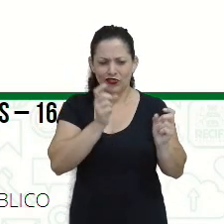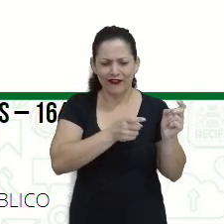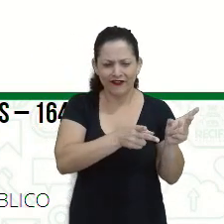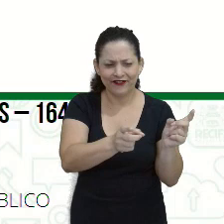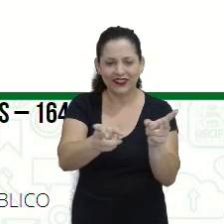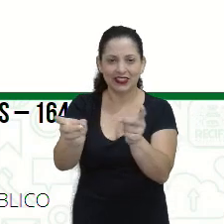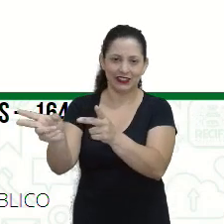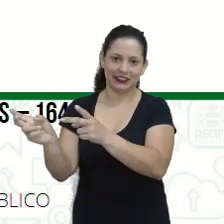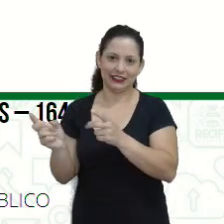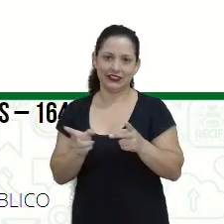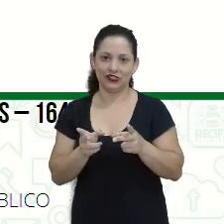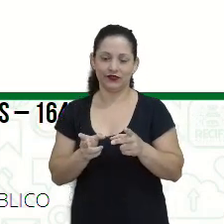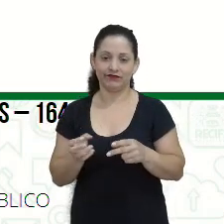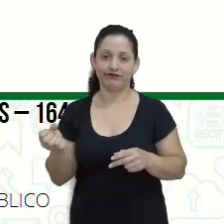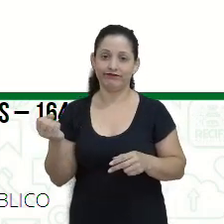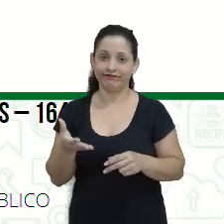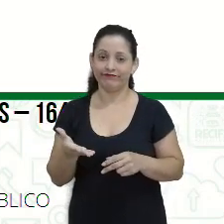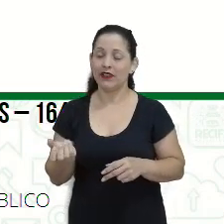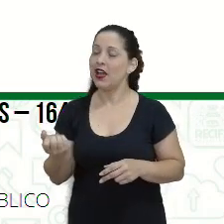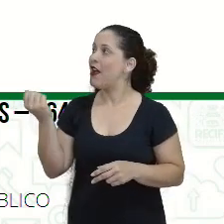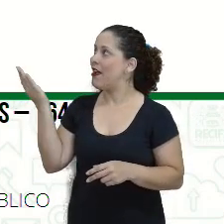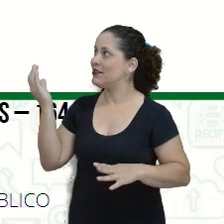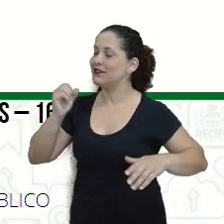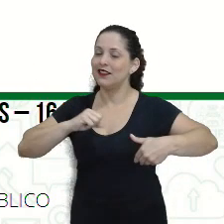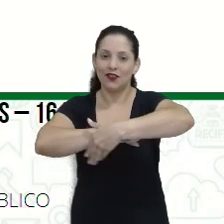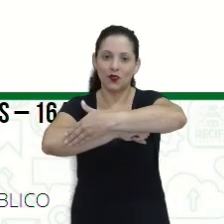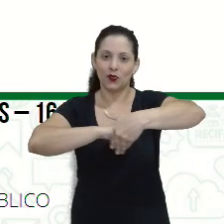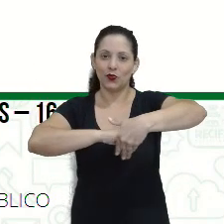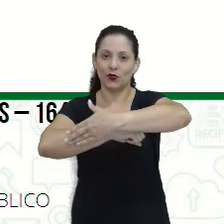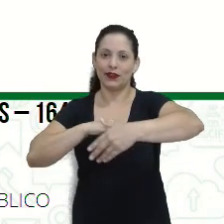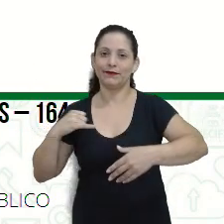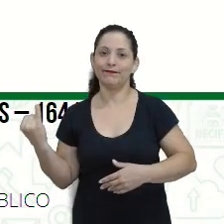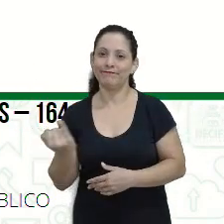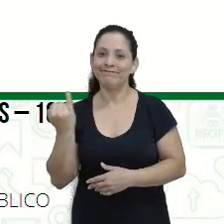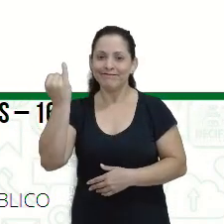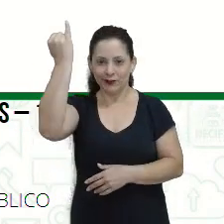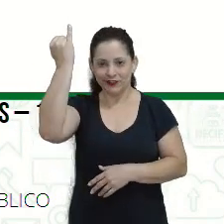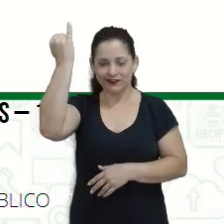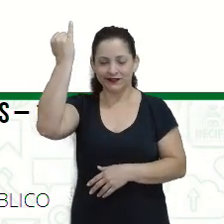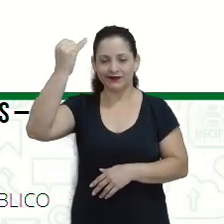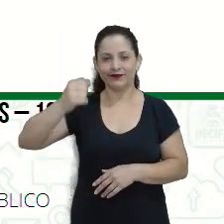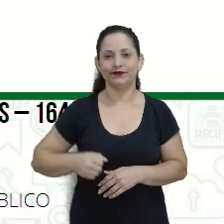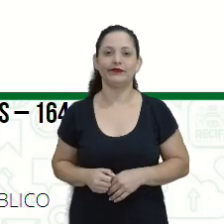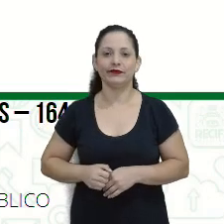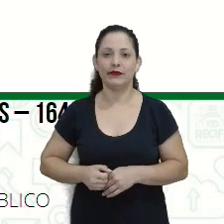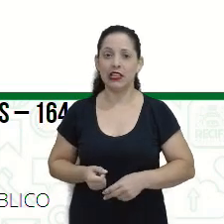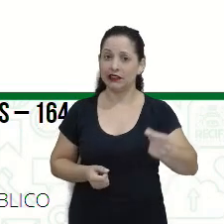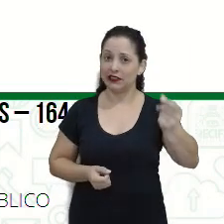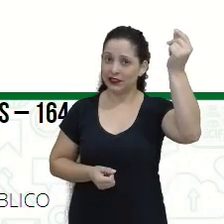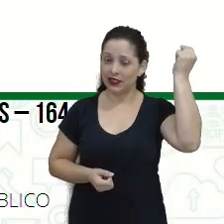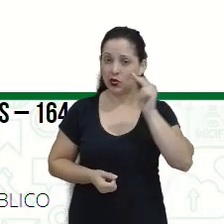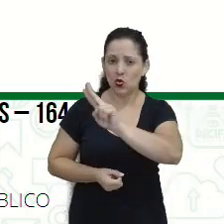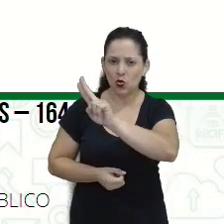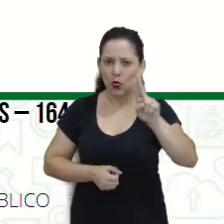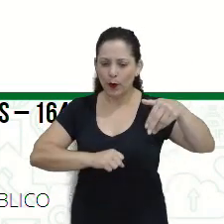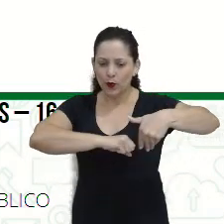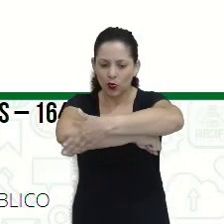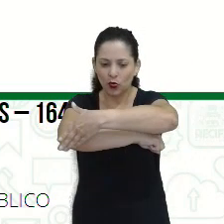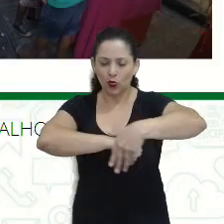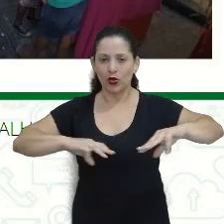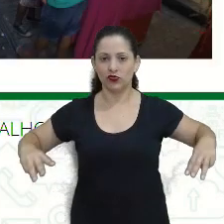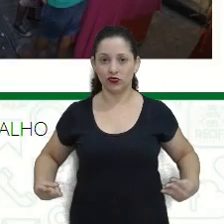Então isso demonstra da importância que a Rua do Bom Jesus, chamada Rua dos Judeus nessa época, tinha, né, de seu local de